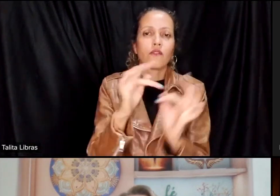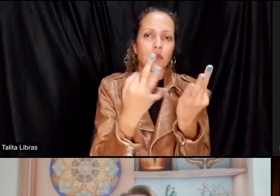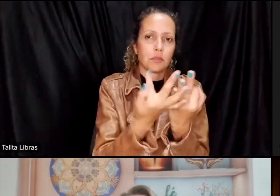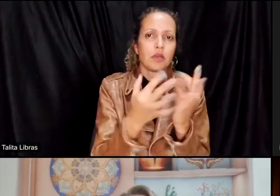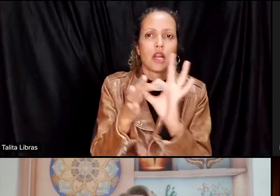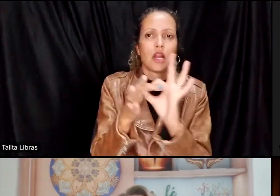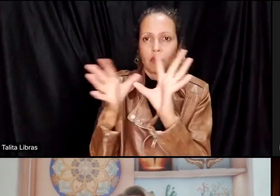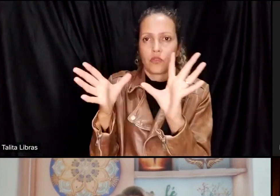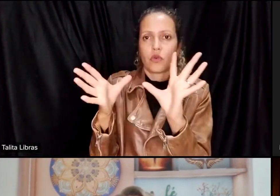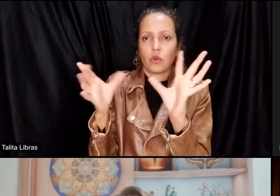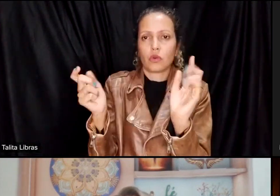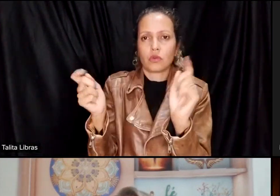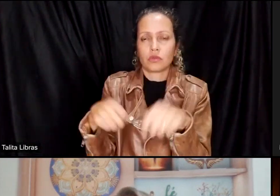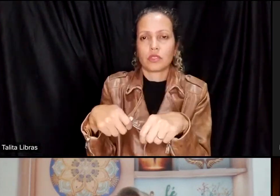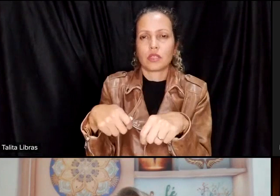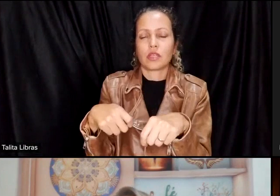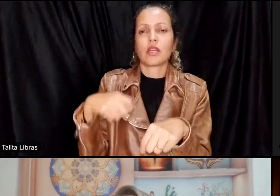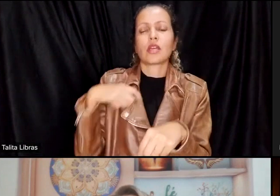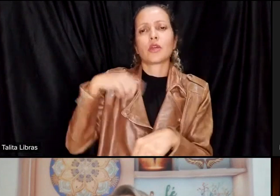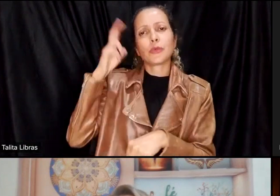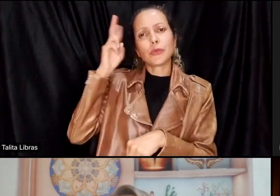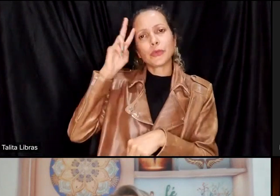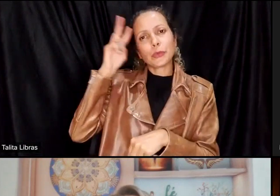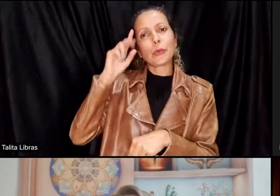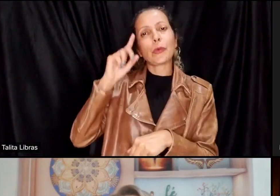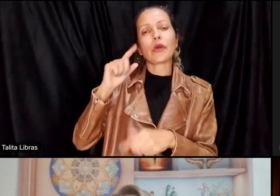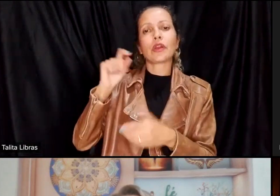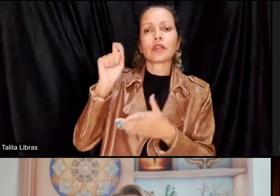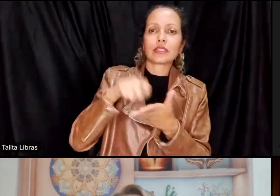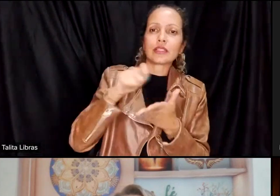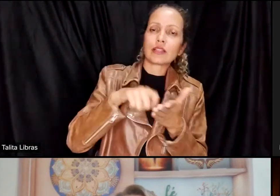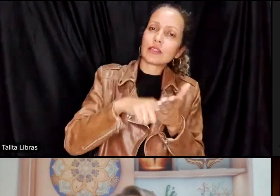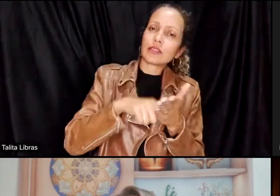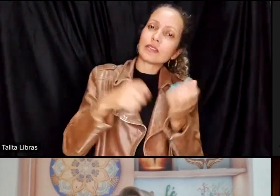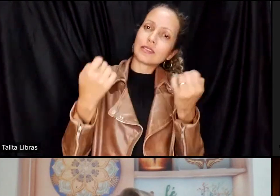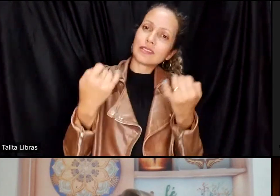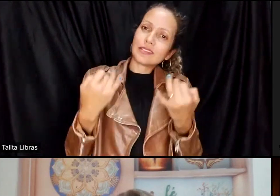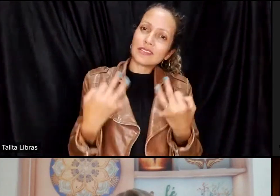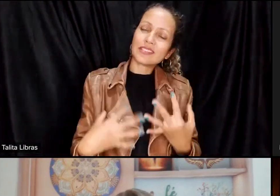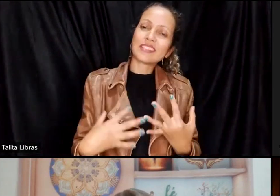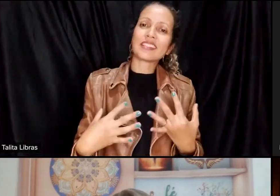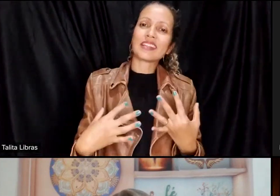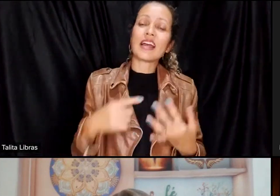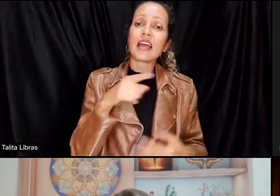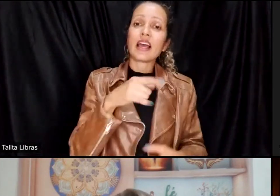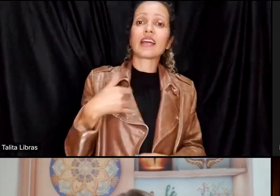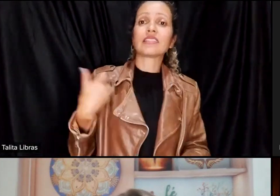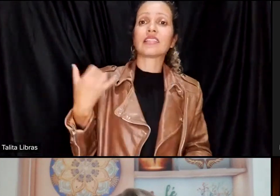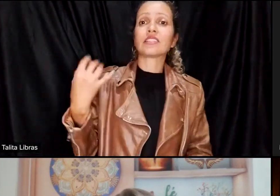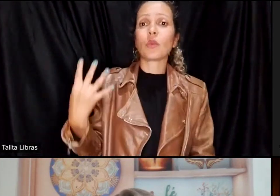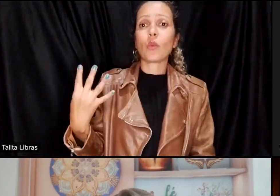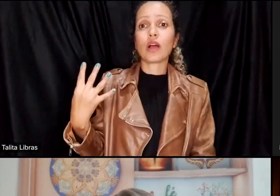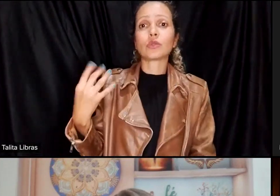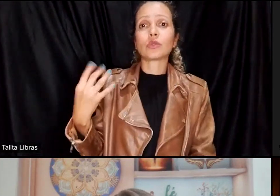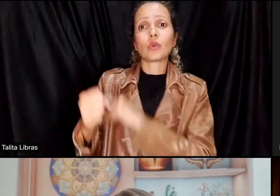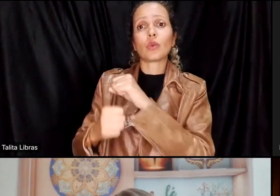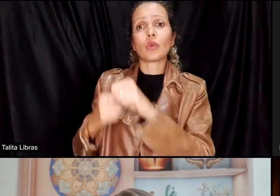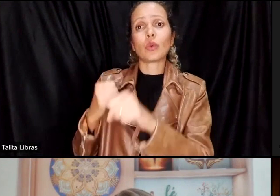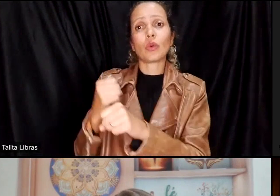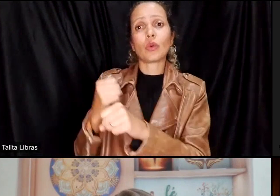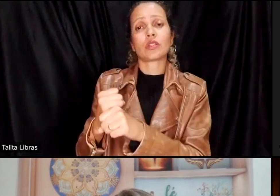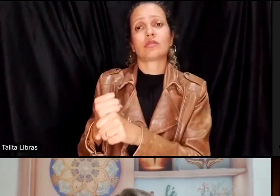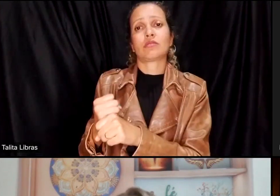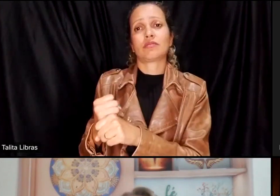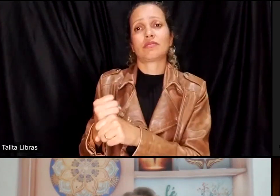ela, porque a Fiorella com quatro anos faz discurso em Câmara Municipal, usando a língua de sinais,